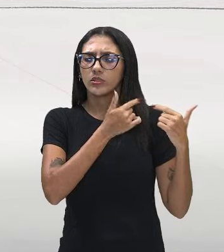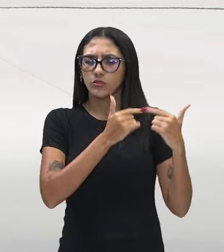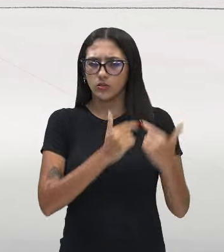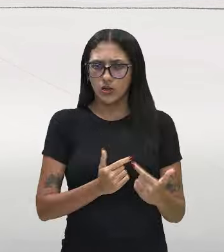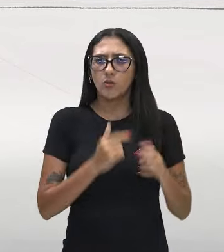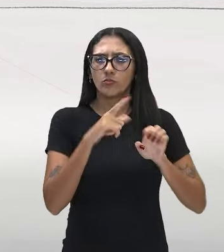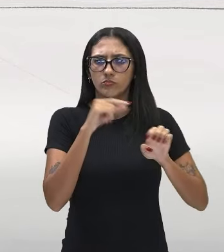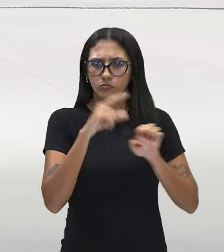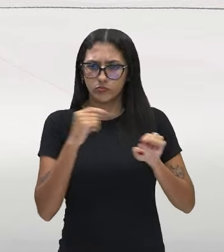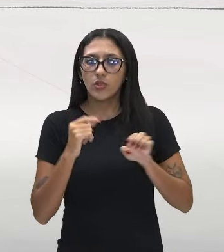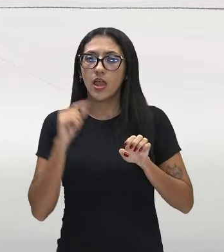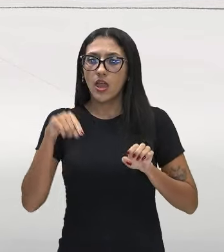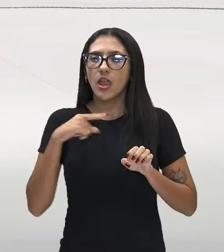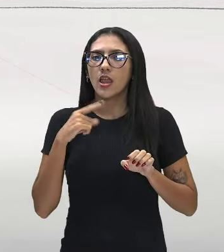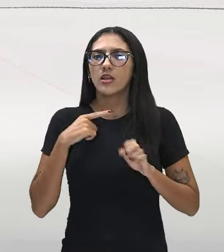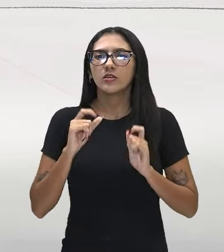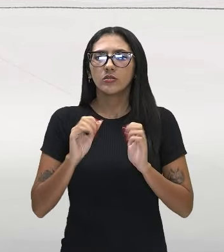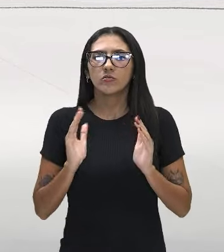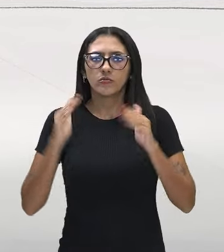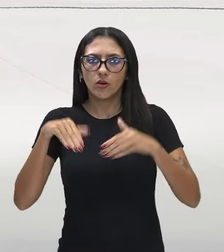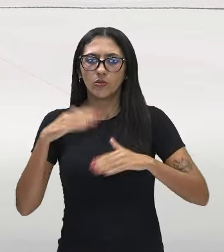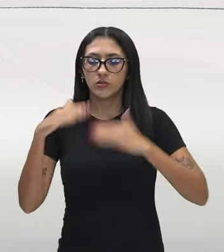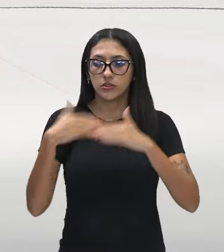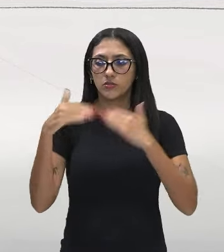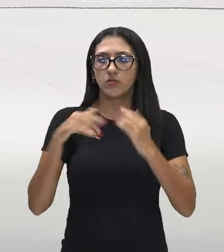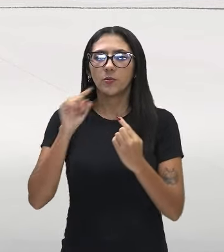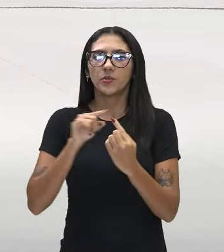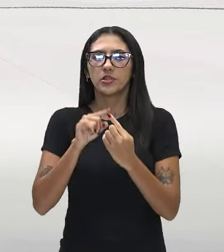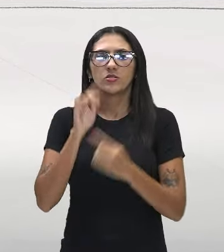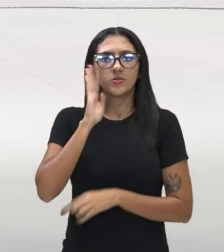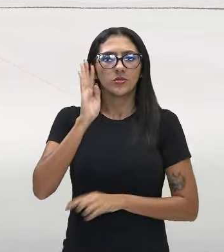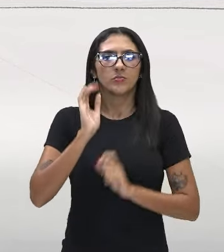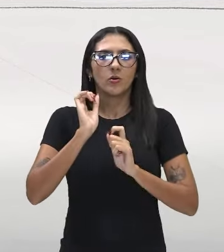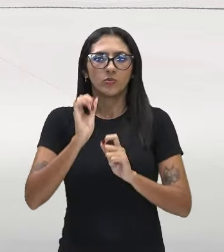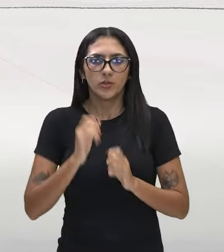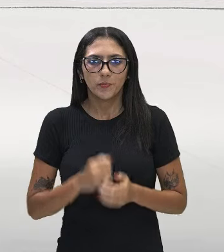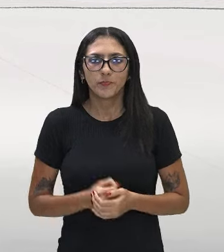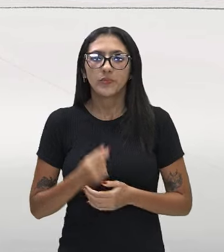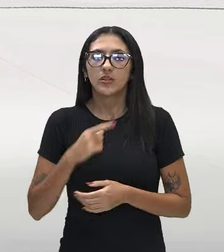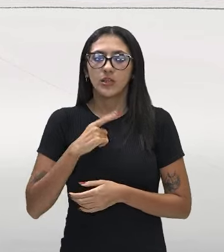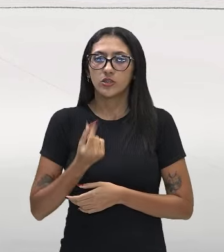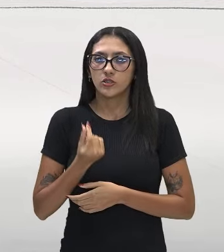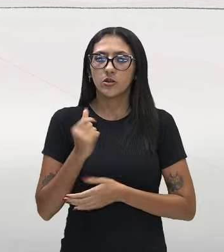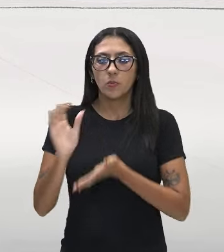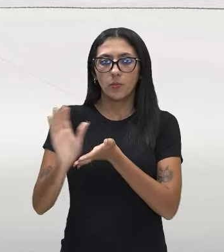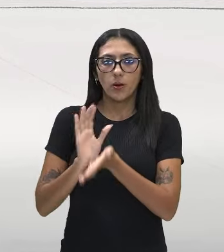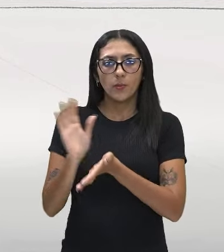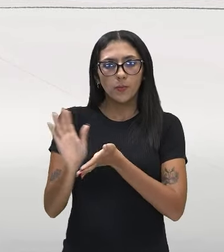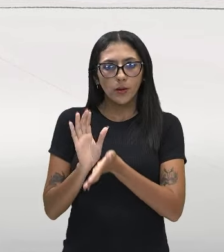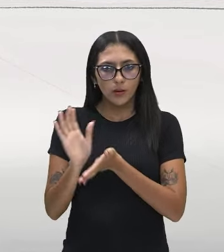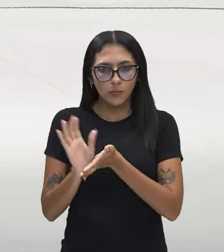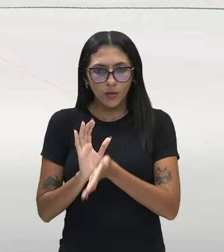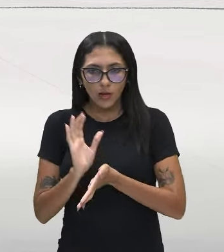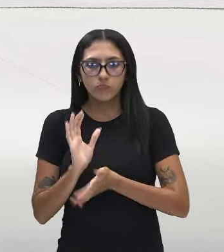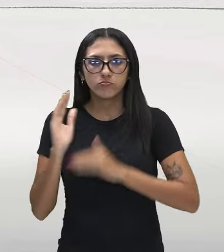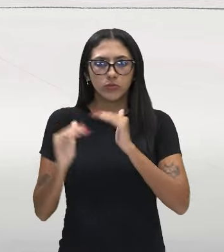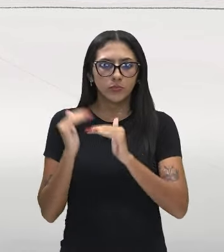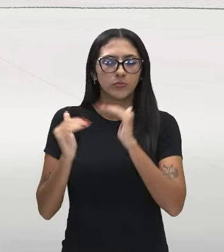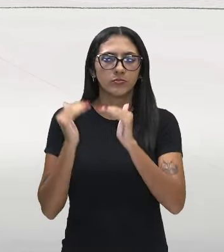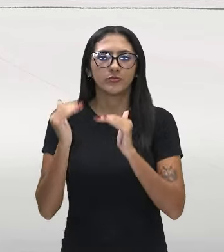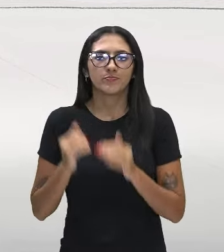e desenvolver negócios, né, com o objetivo de gerar lucro e crescimento econômico, um